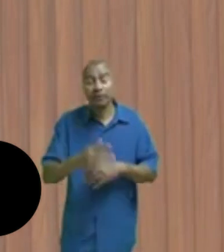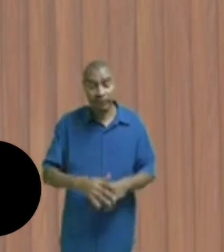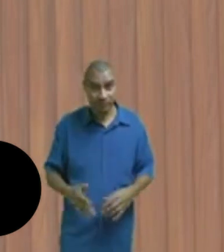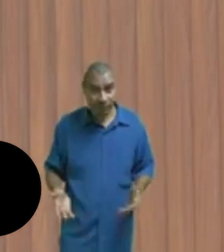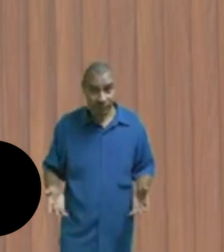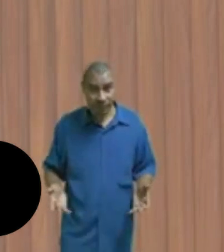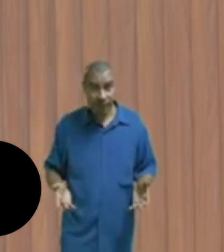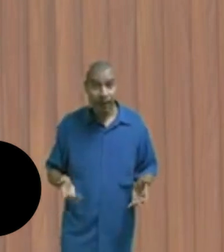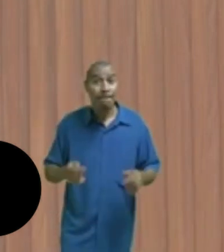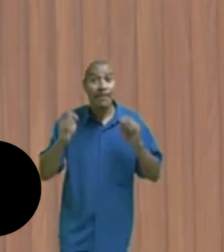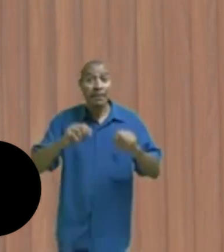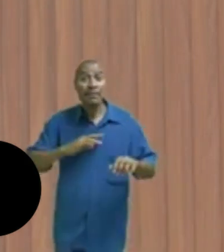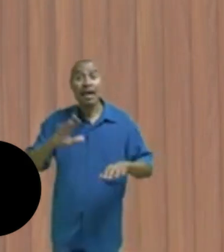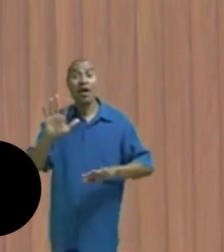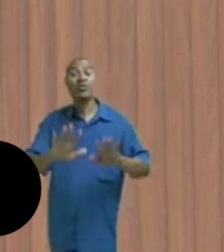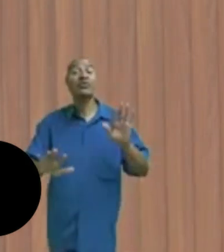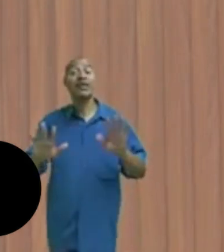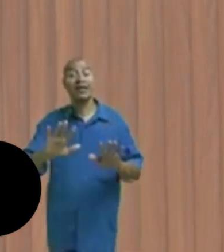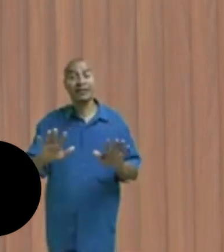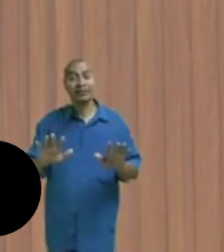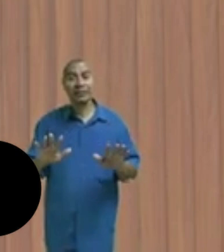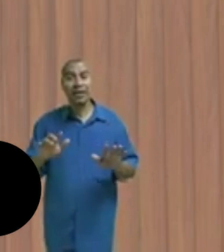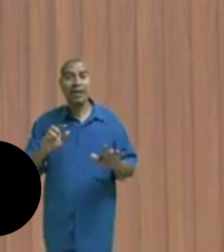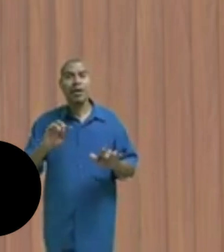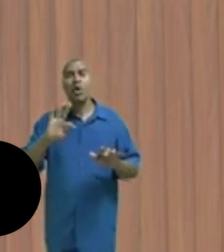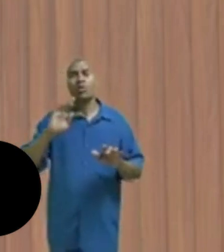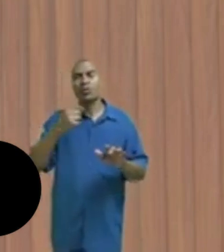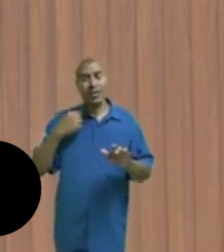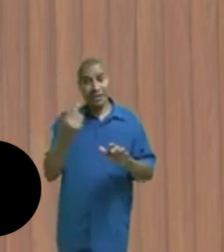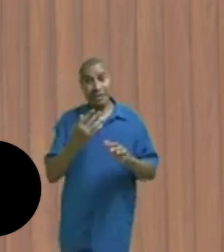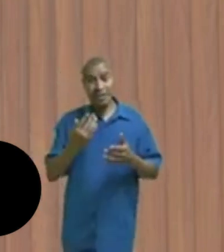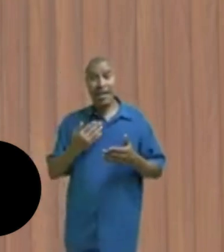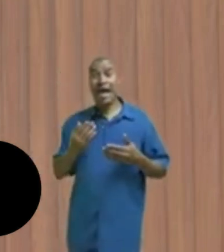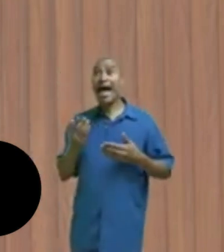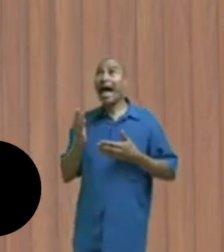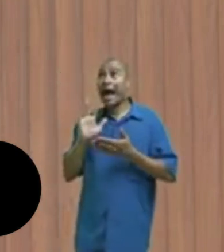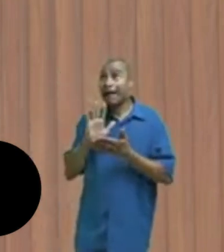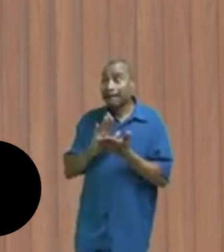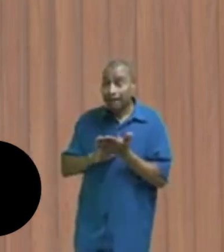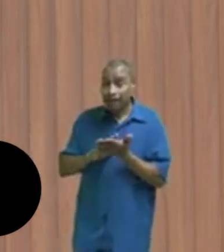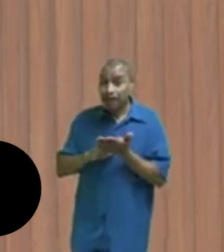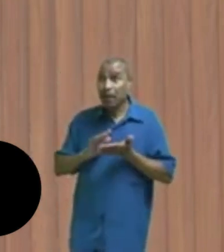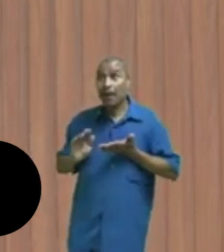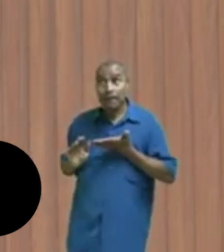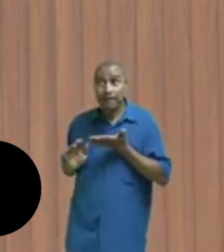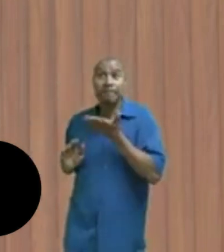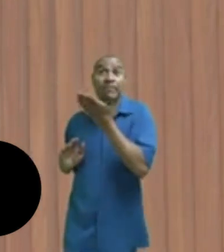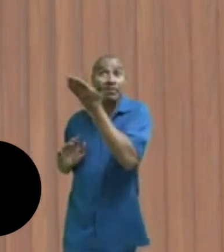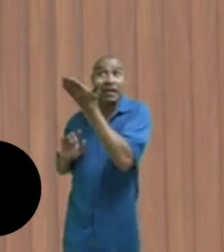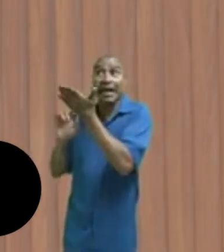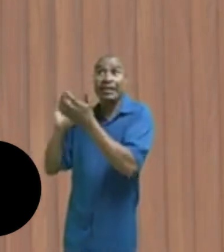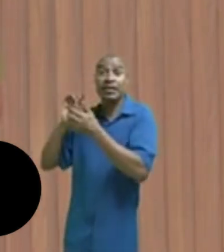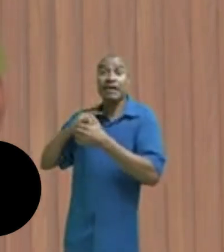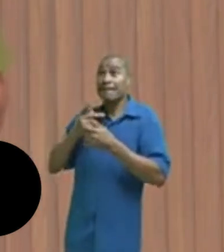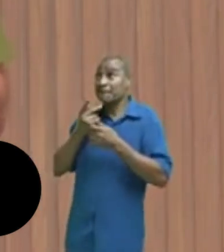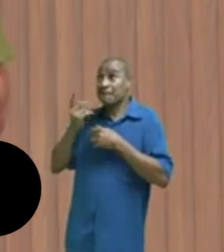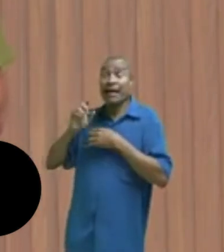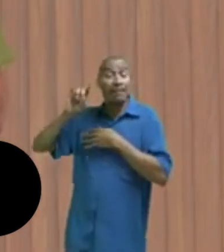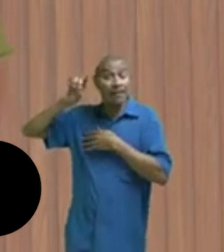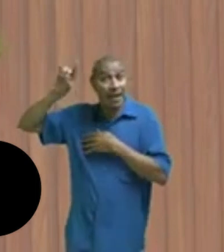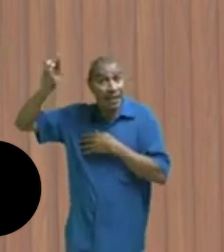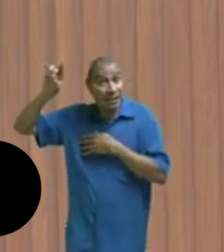o que nós falamos de Deus, o que apresentamos sobre Deus, o que comunicamos sobre Deus, o que apontamos sobre Deus,